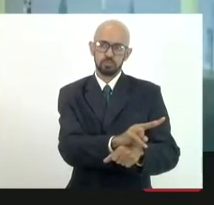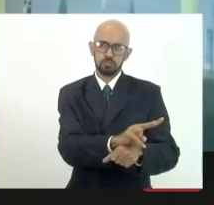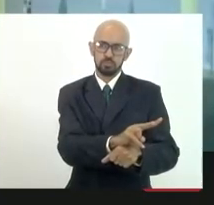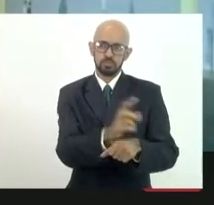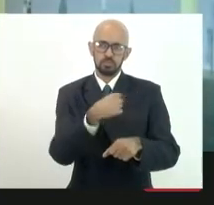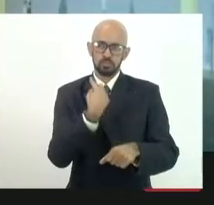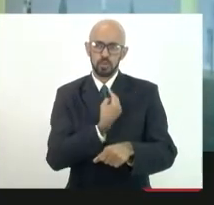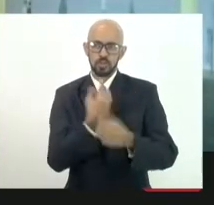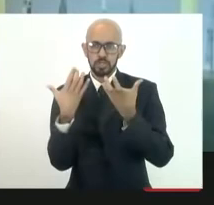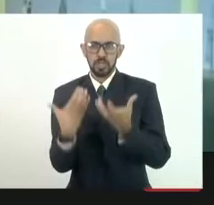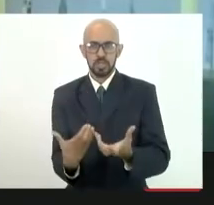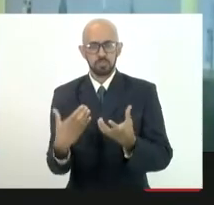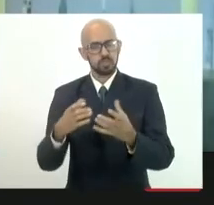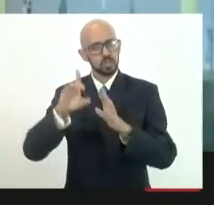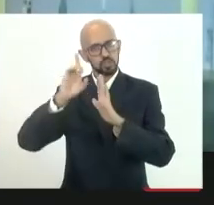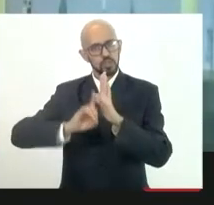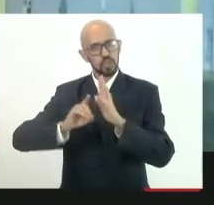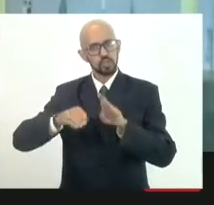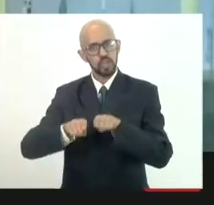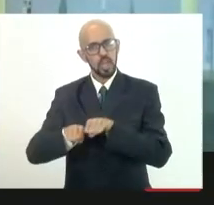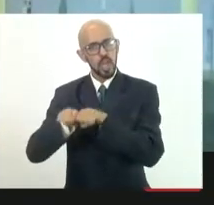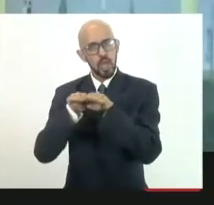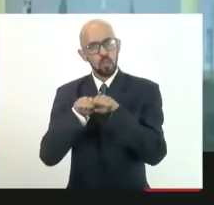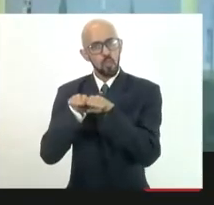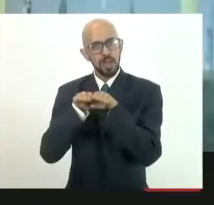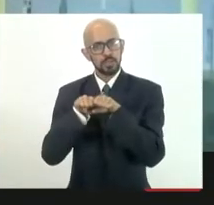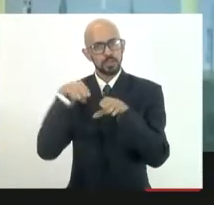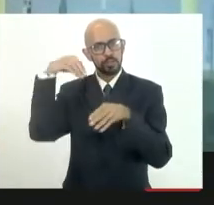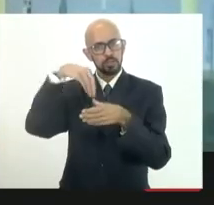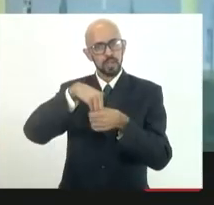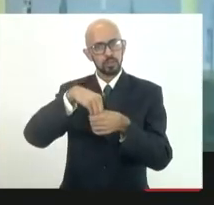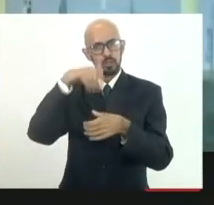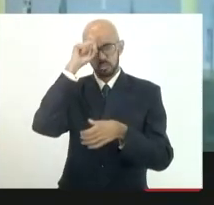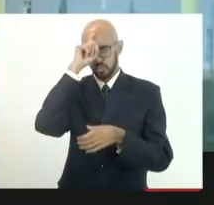Nós queremos ter os mesmos direitos dentro dos hospitais.